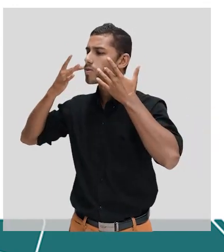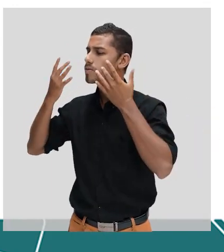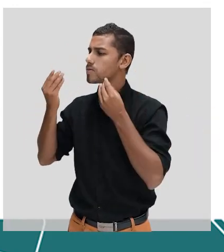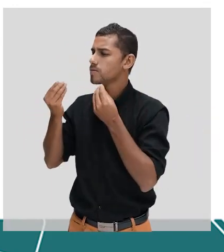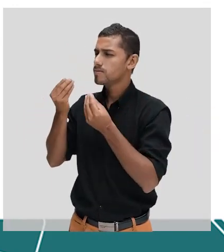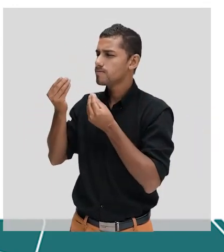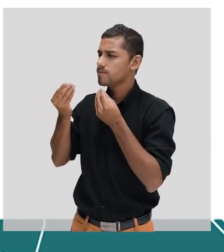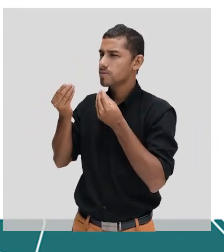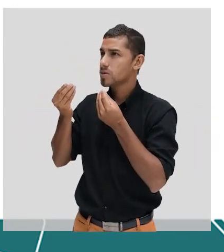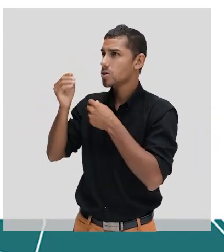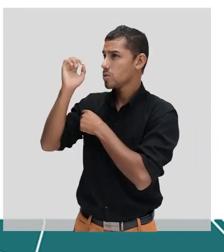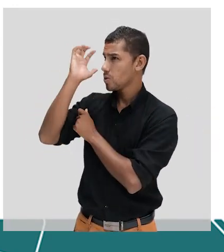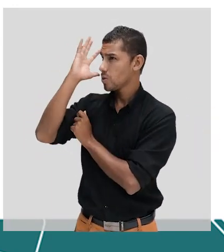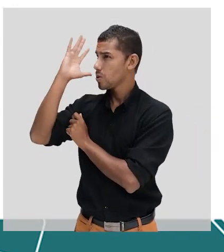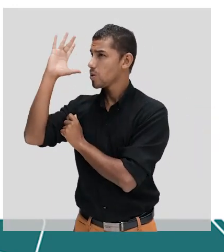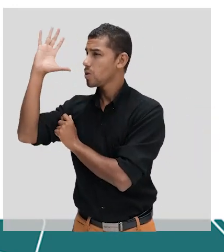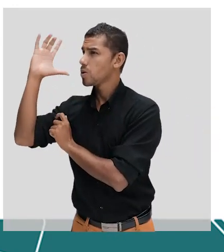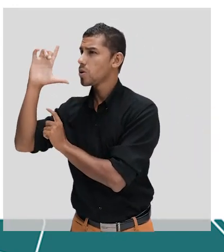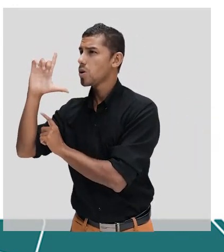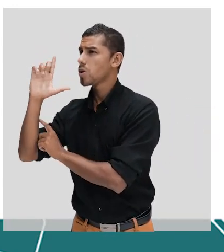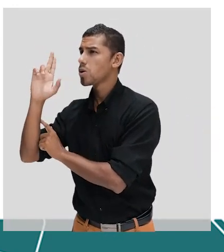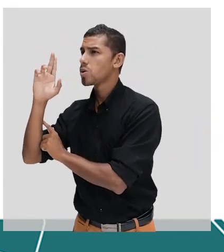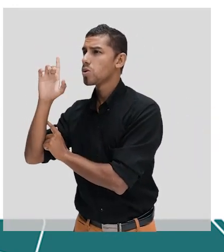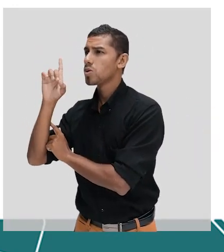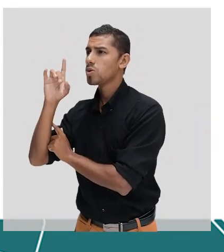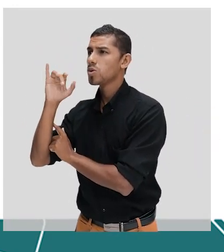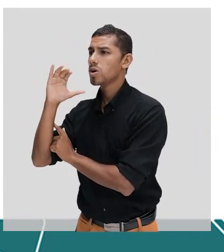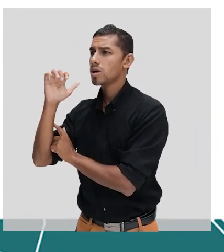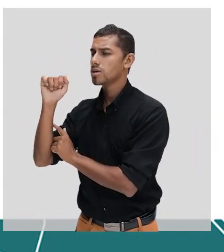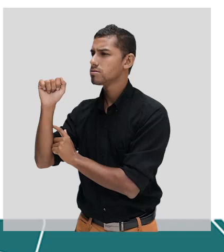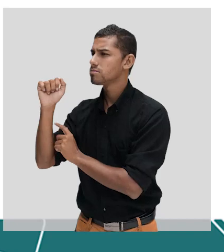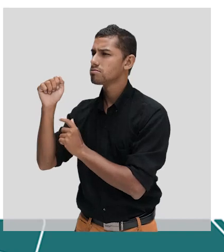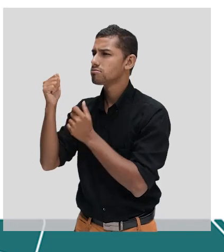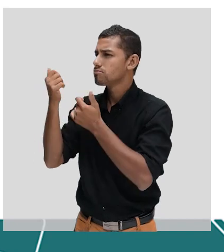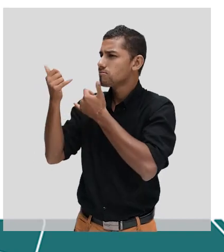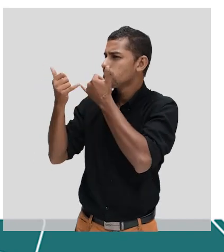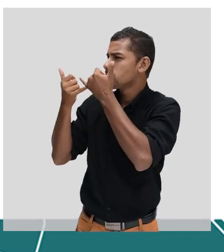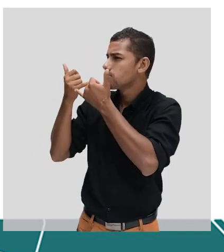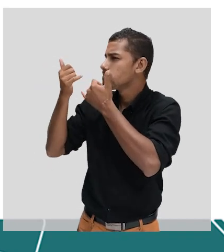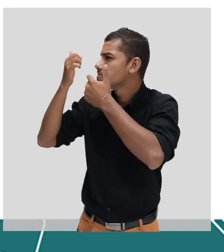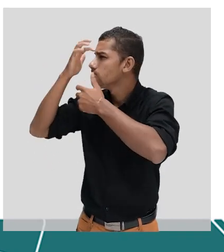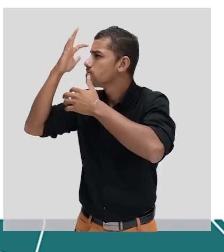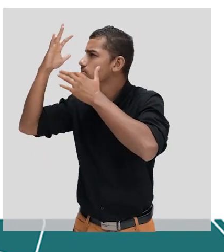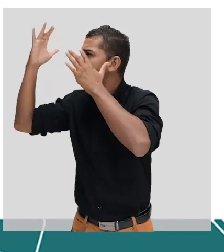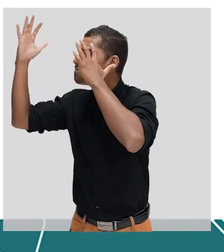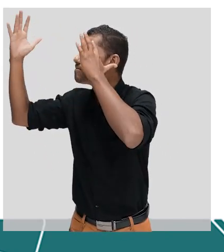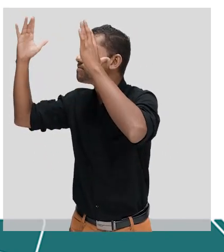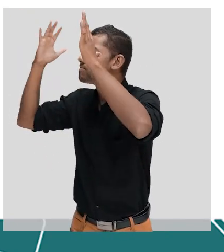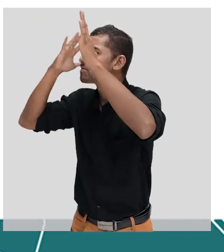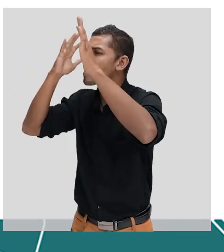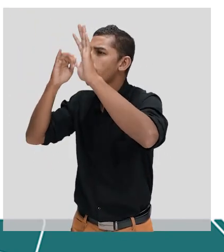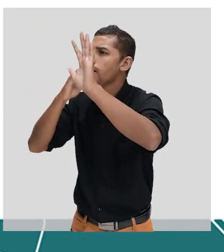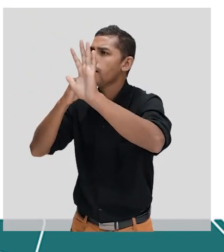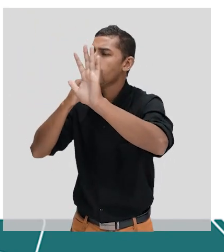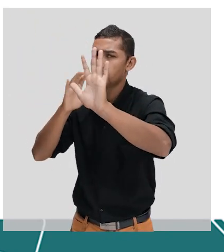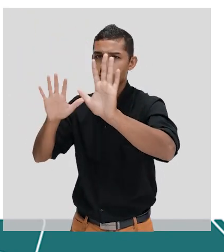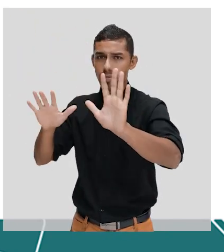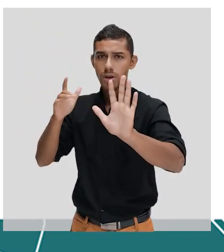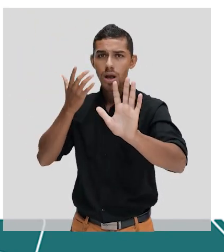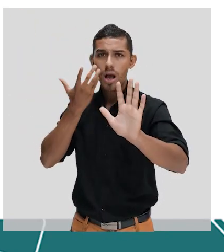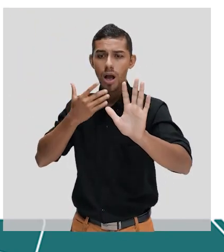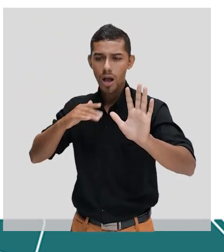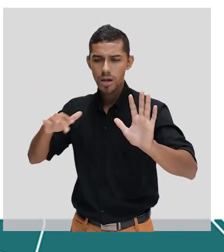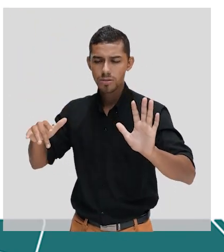gente tem lúdica, ou seja, infantil, de criação, de brincar com o imaginário. Você já viu uma criança brincando que é